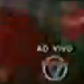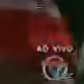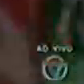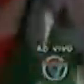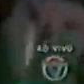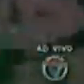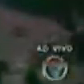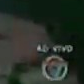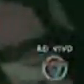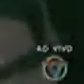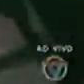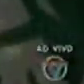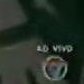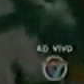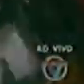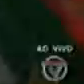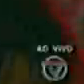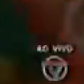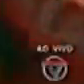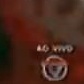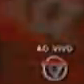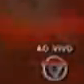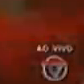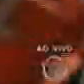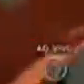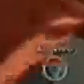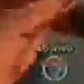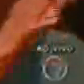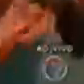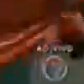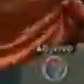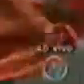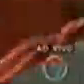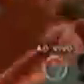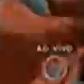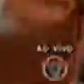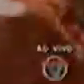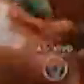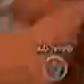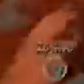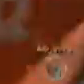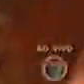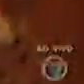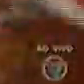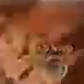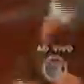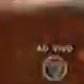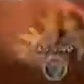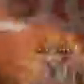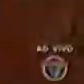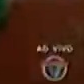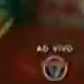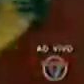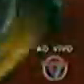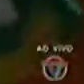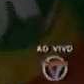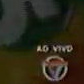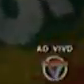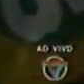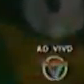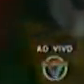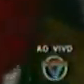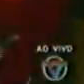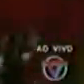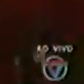candidatos, a manifestação aqui é imediata. Agora vamos para o segundo bloco do debate e daqui a pouco nós voltamos para